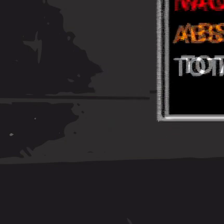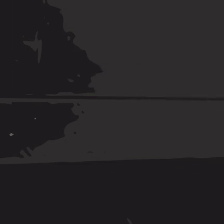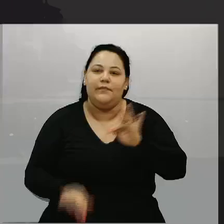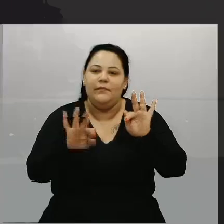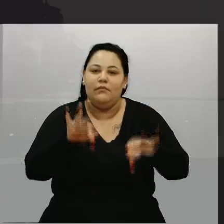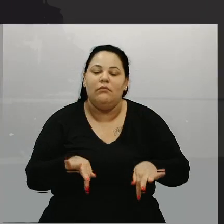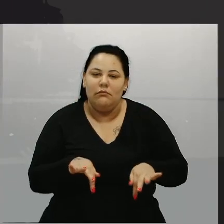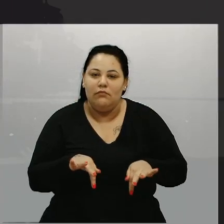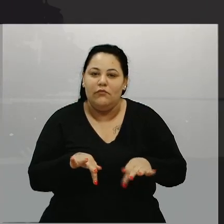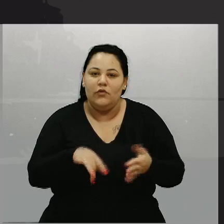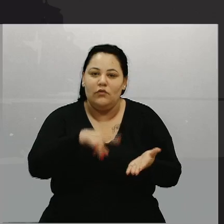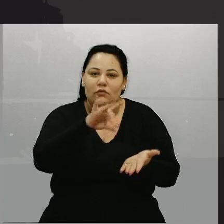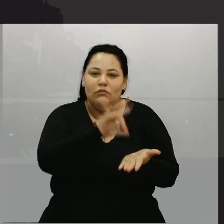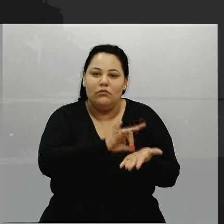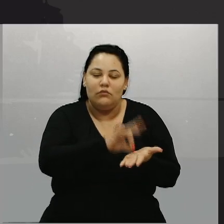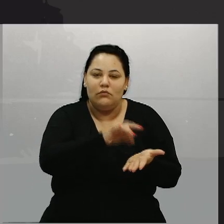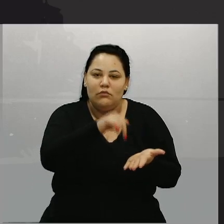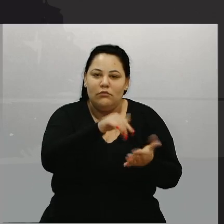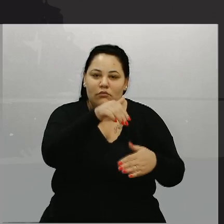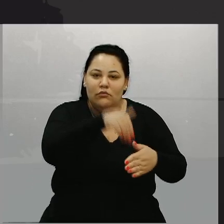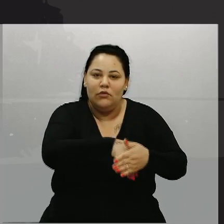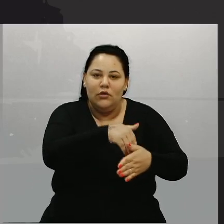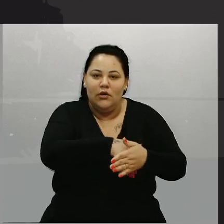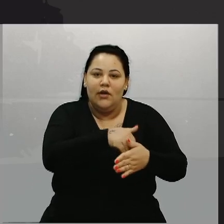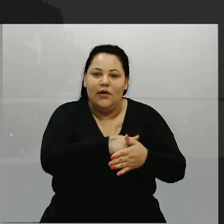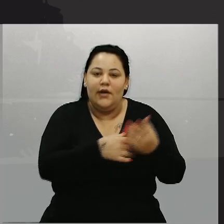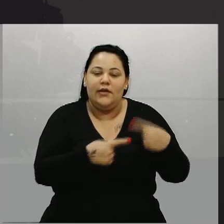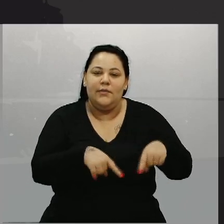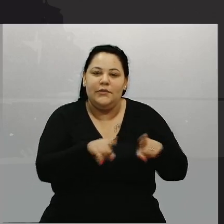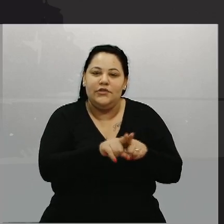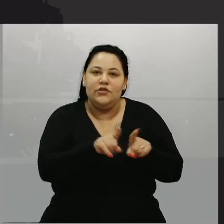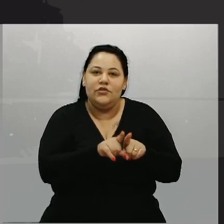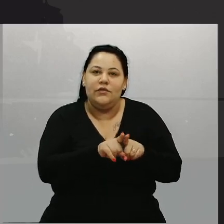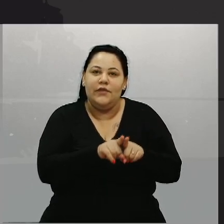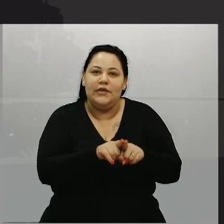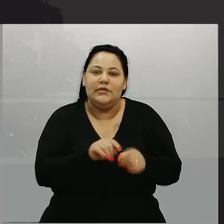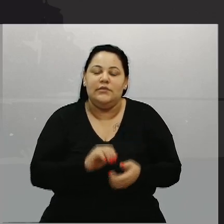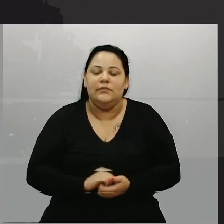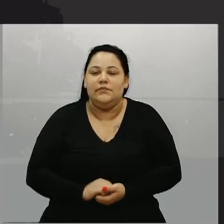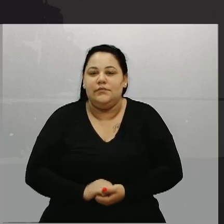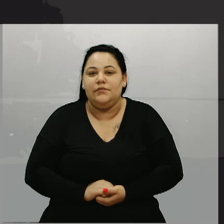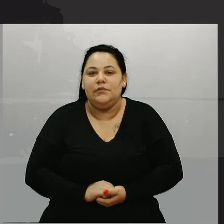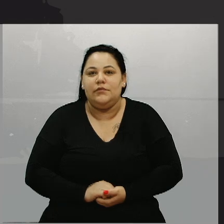Encerrado o registro dos votos, encerrada a votação.